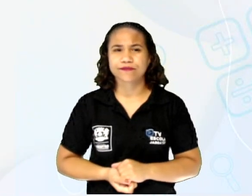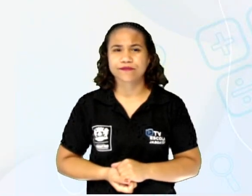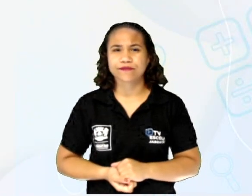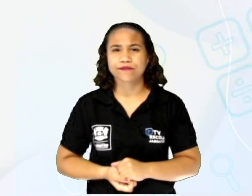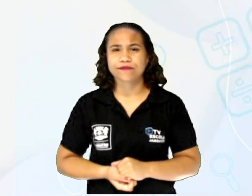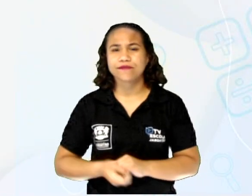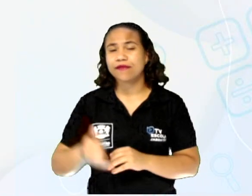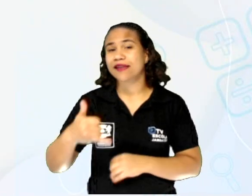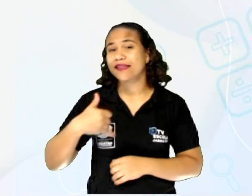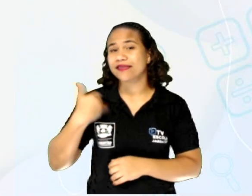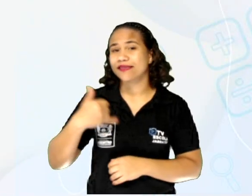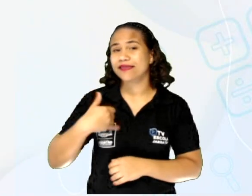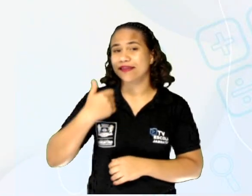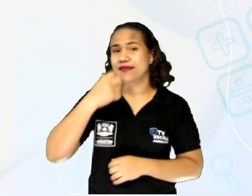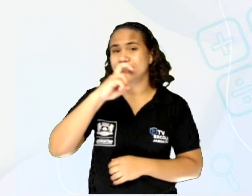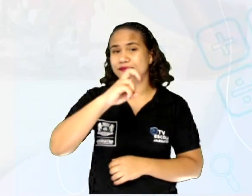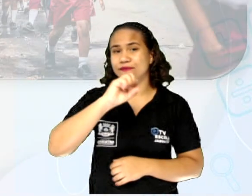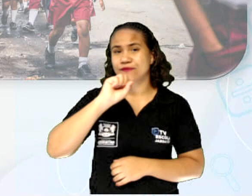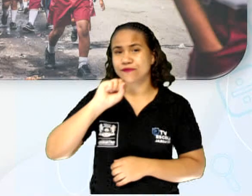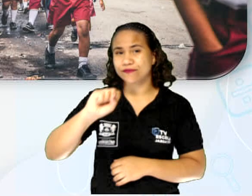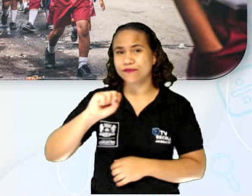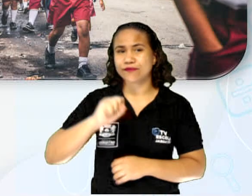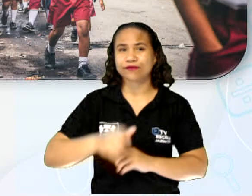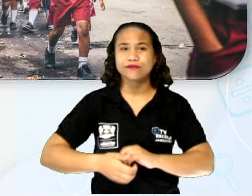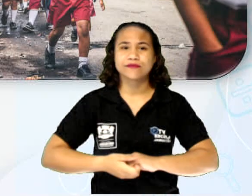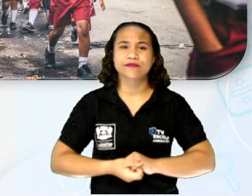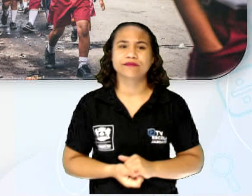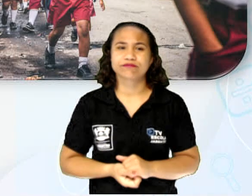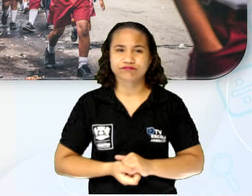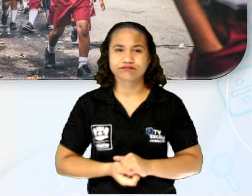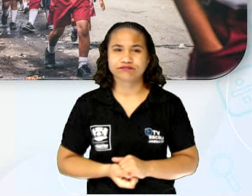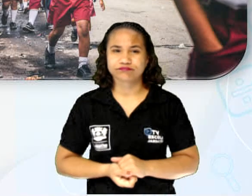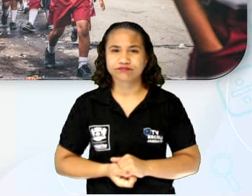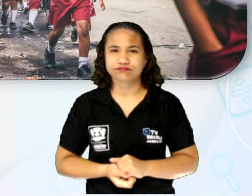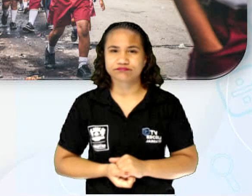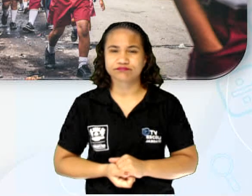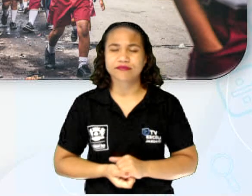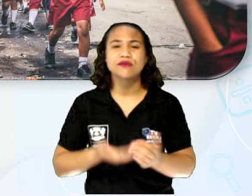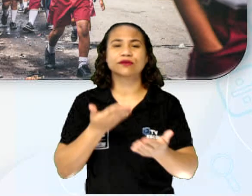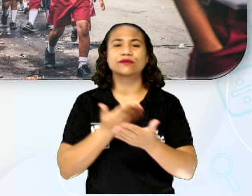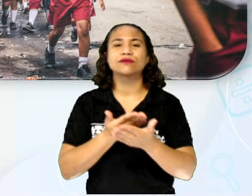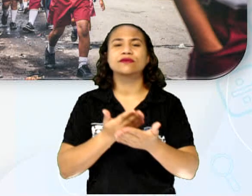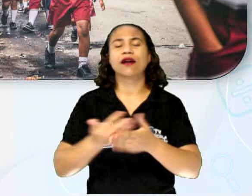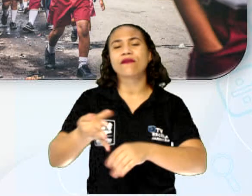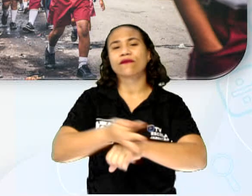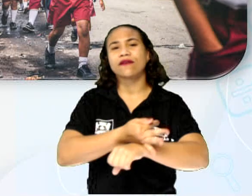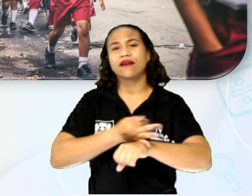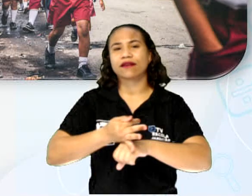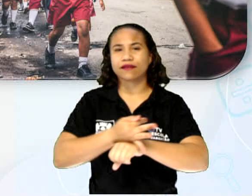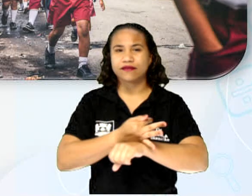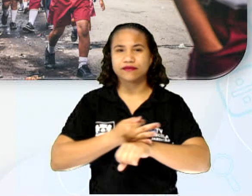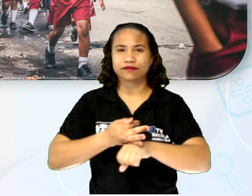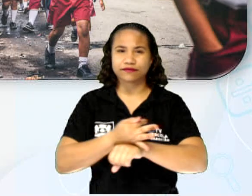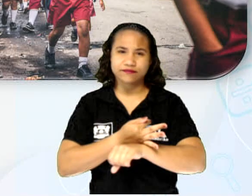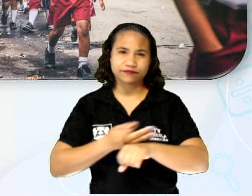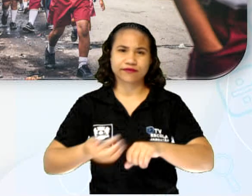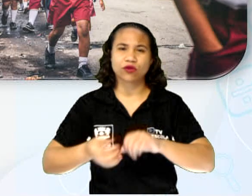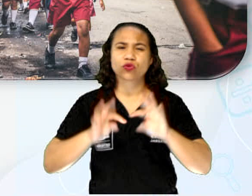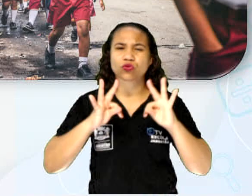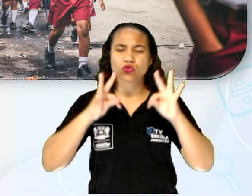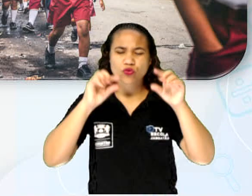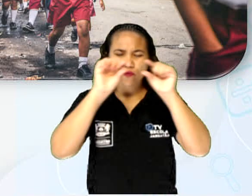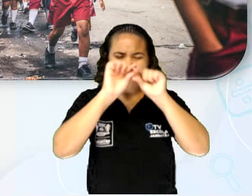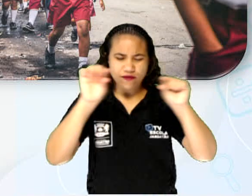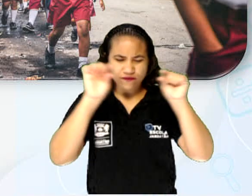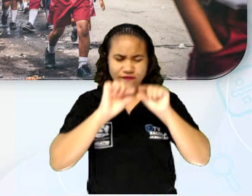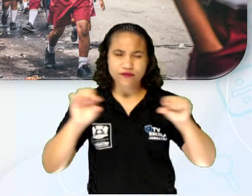Eu, 58 anos de idade. E os estudantes de férias. Então, todas essas frases vocês vão